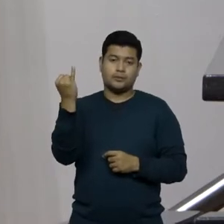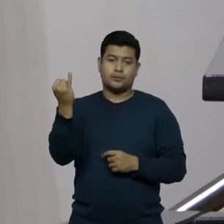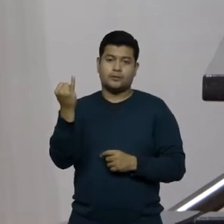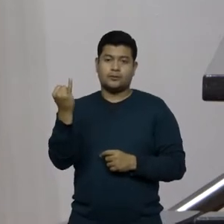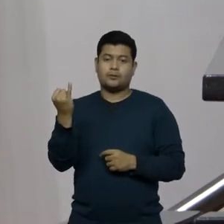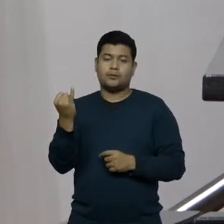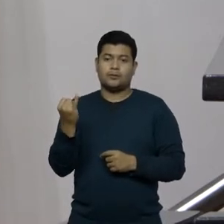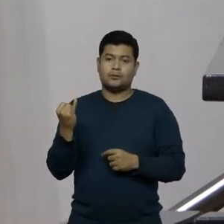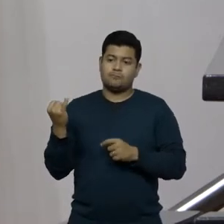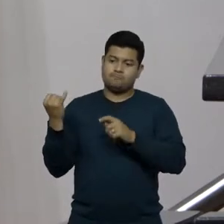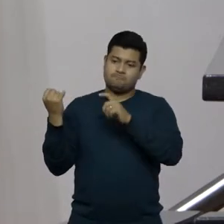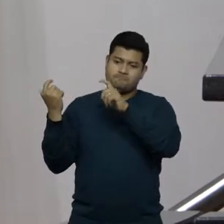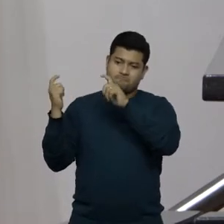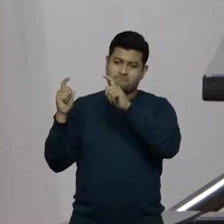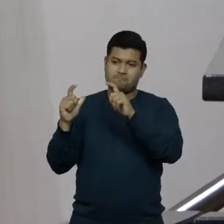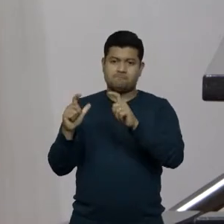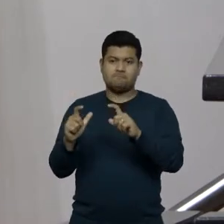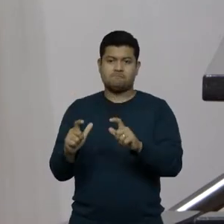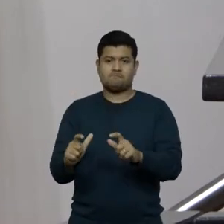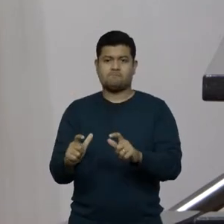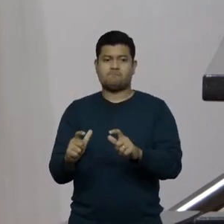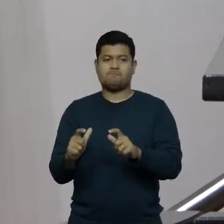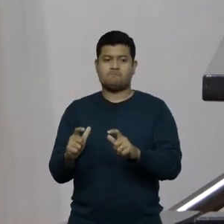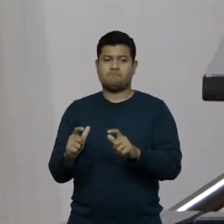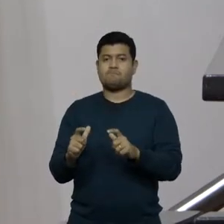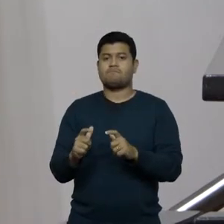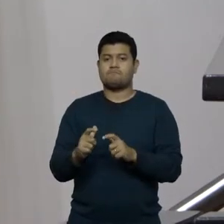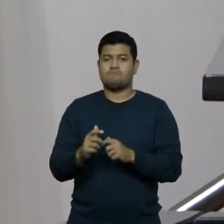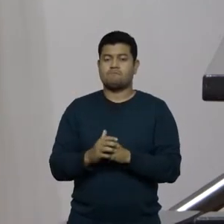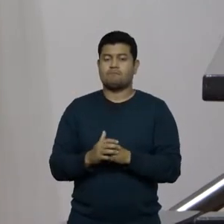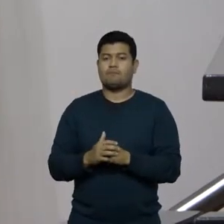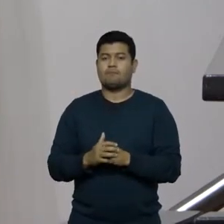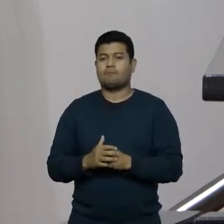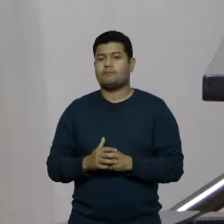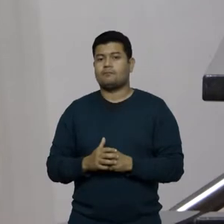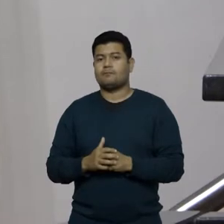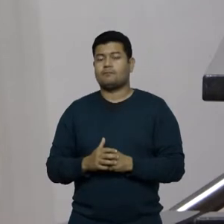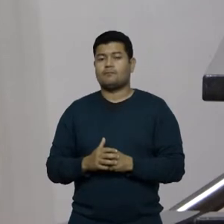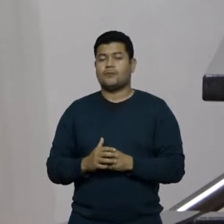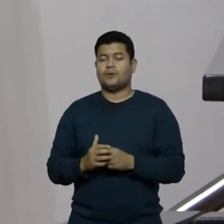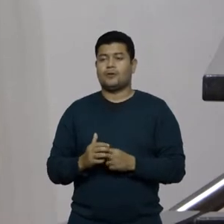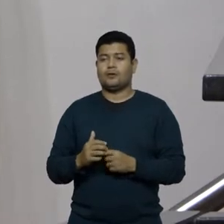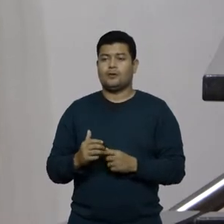a trajetória sobre este passado